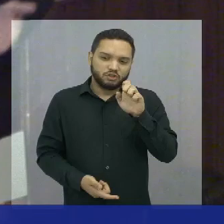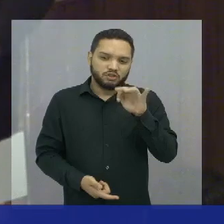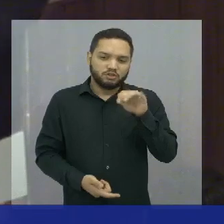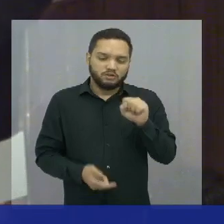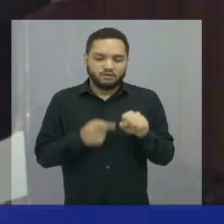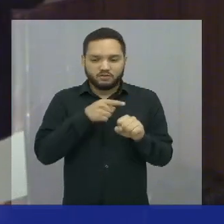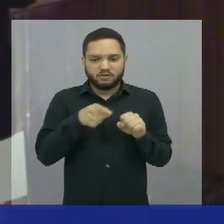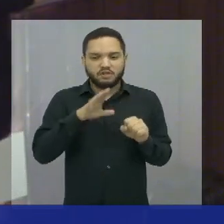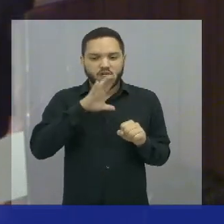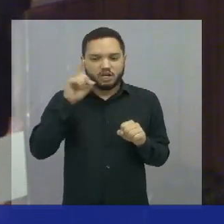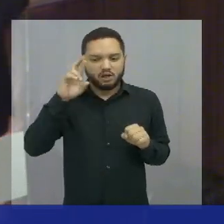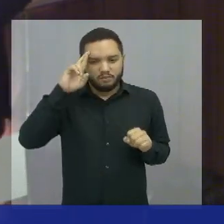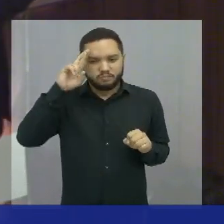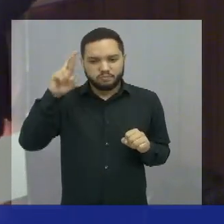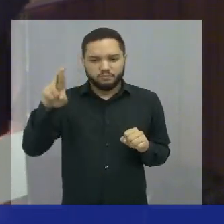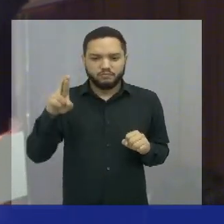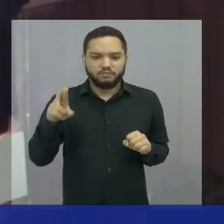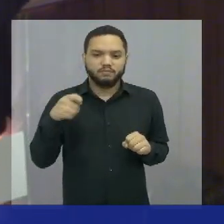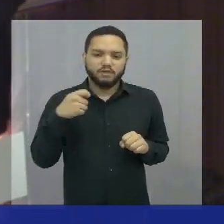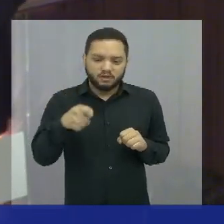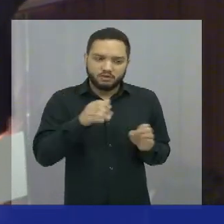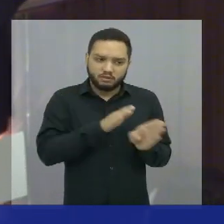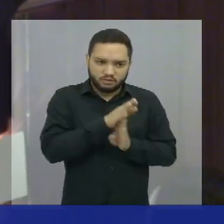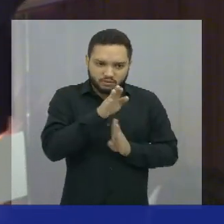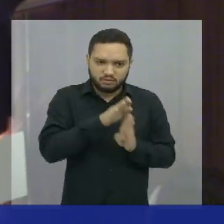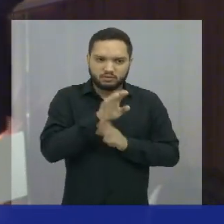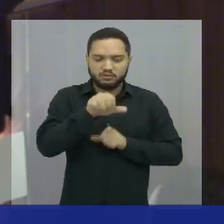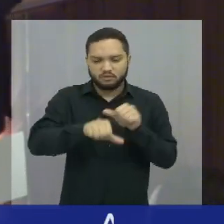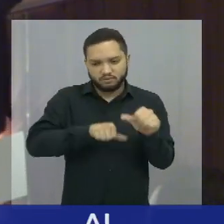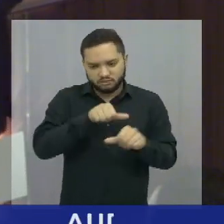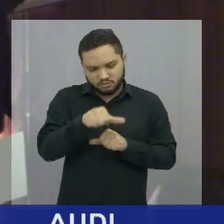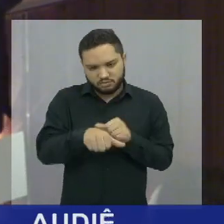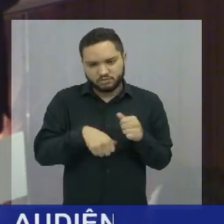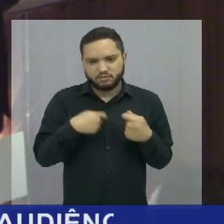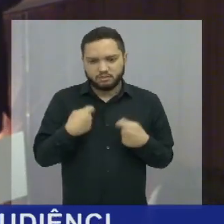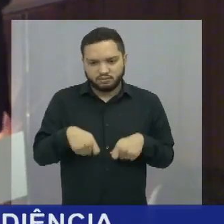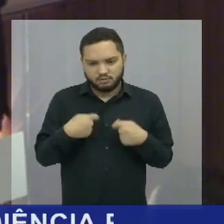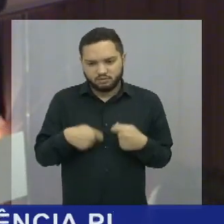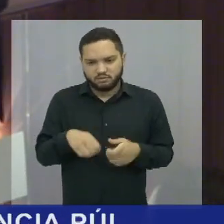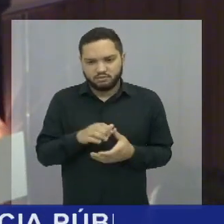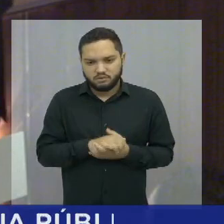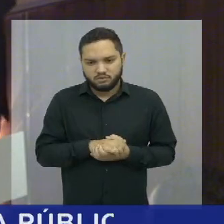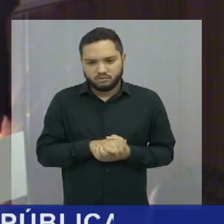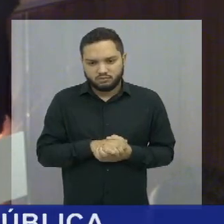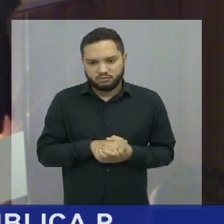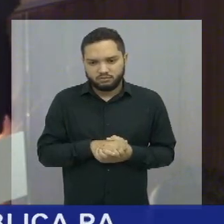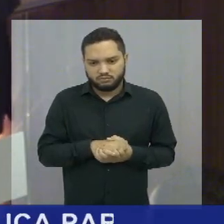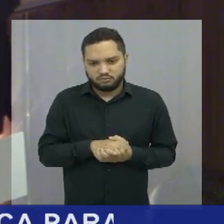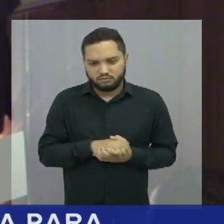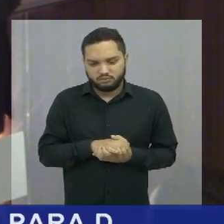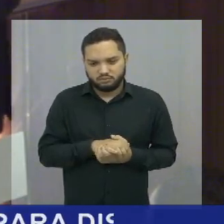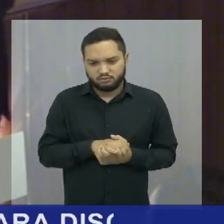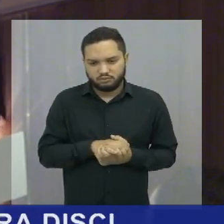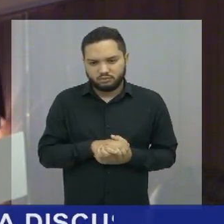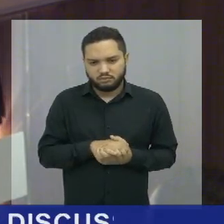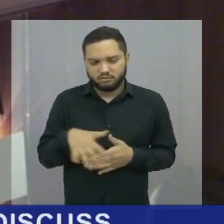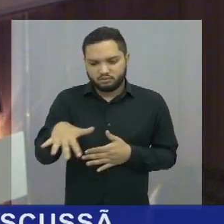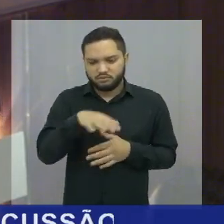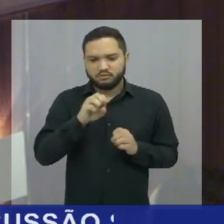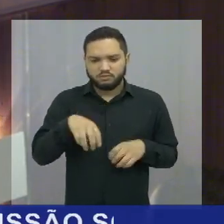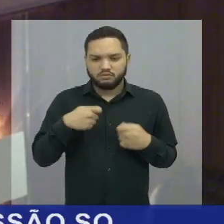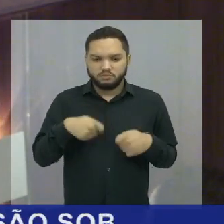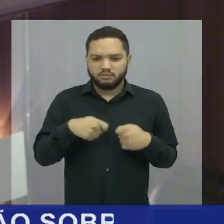que coordenam isso aí, dá uma maneira nesse pessoal. Não vamos a gente é um só para a causa educacional. Tanto